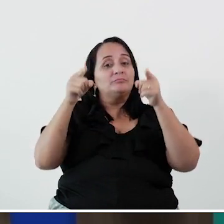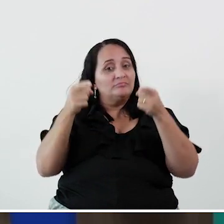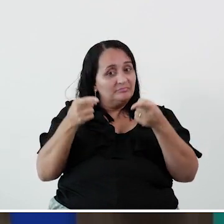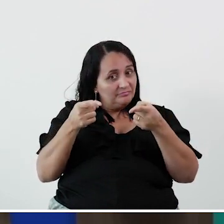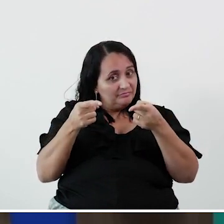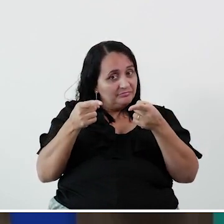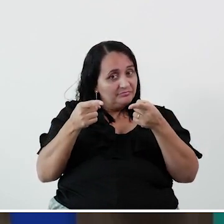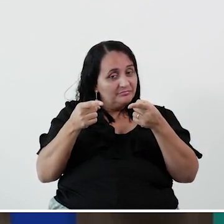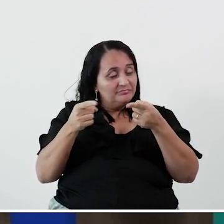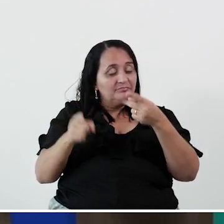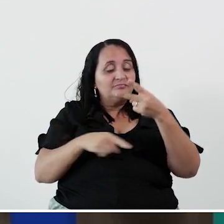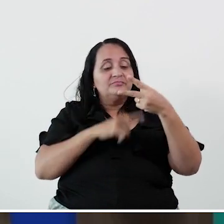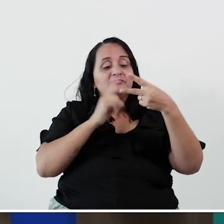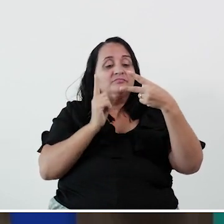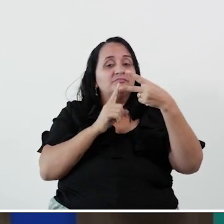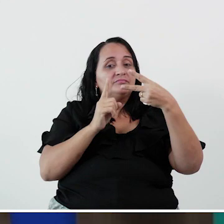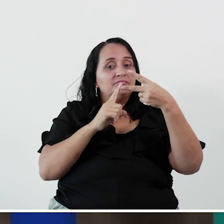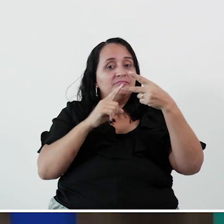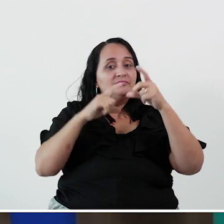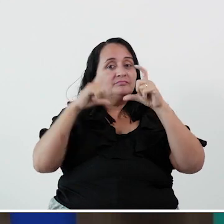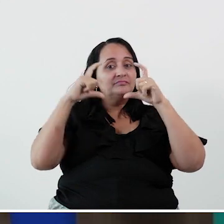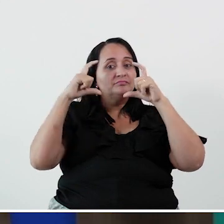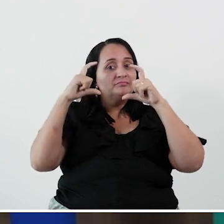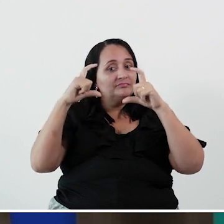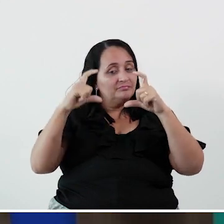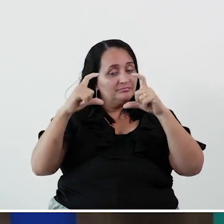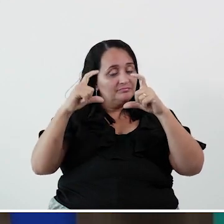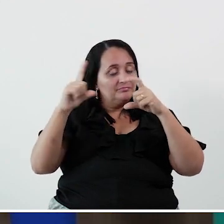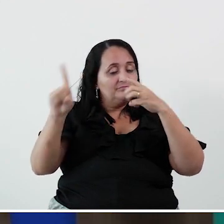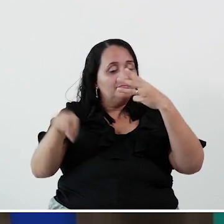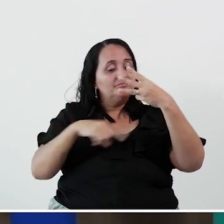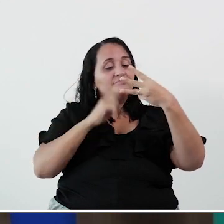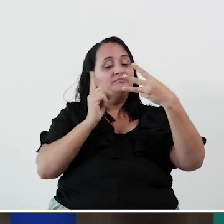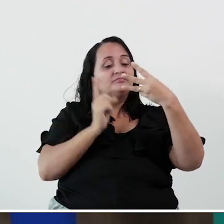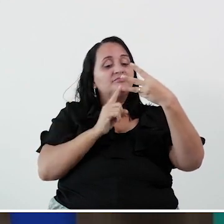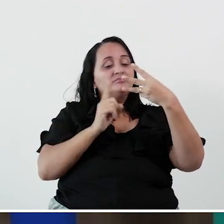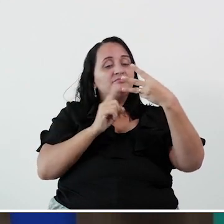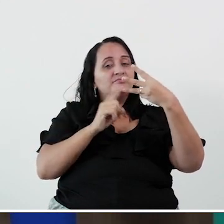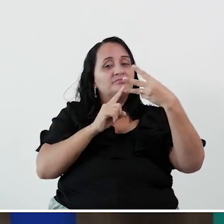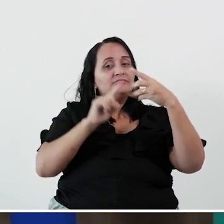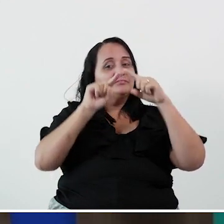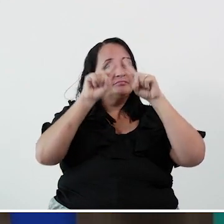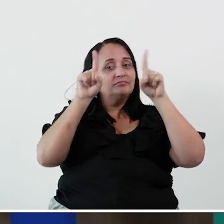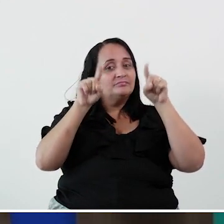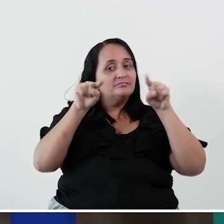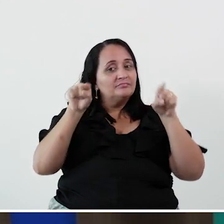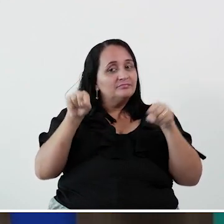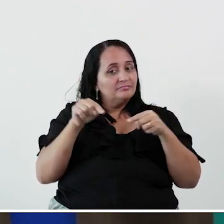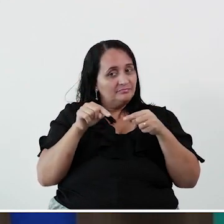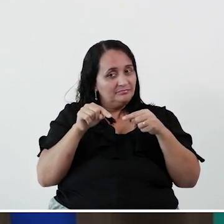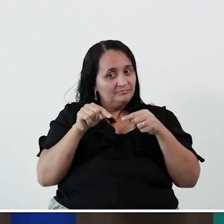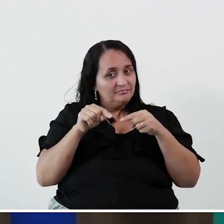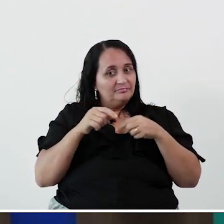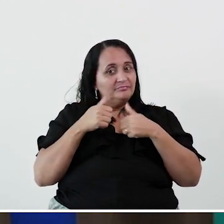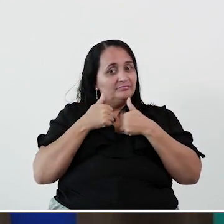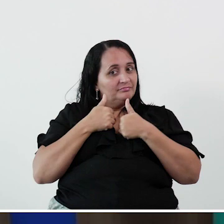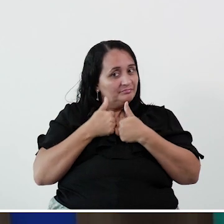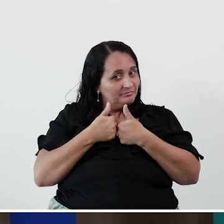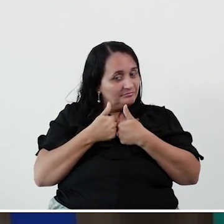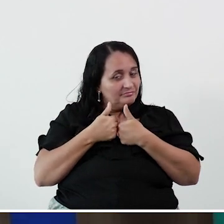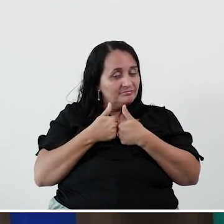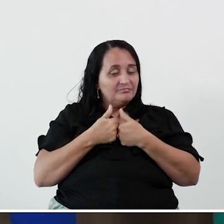primeiro, parêntese. Segundo, colchetes. Terceiro, chaves.